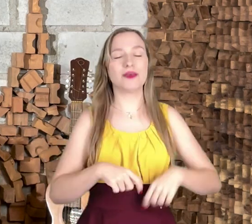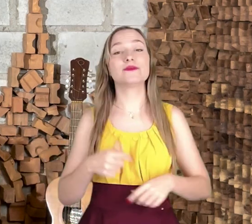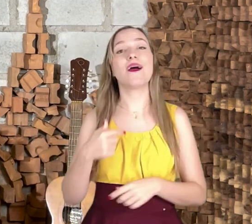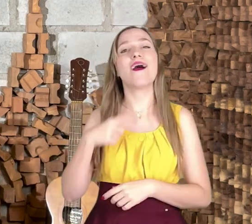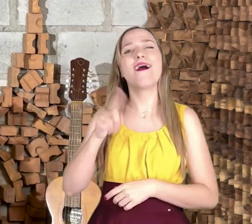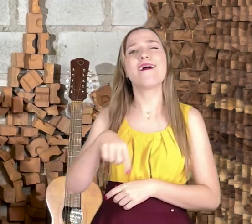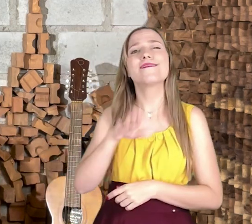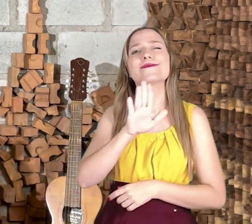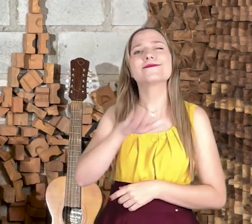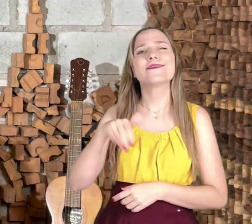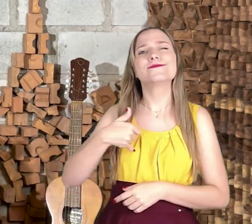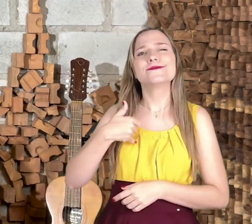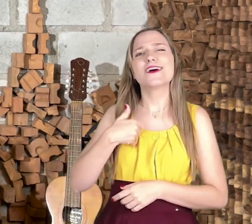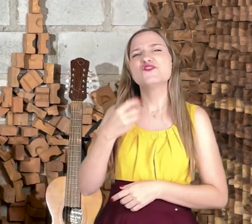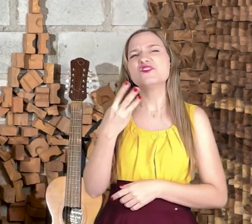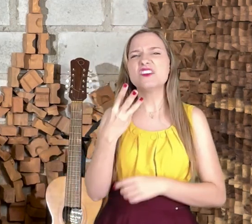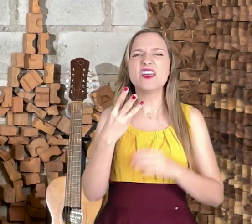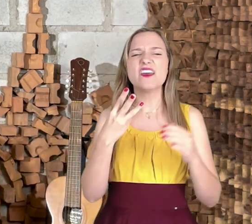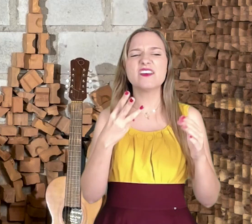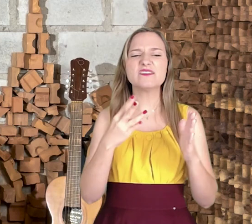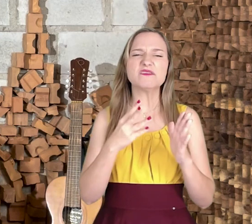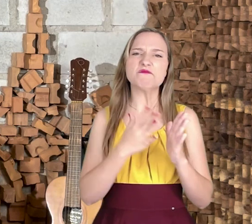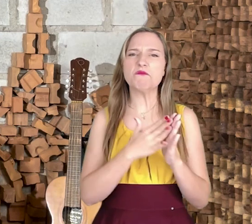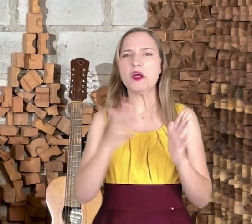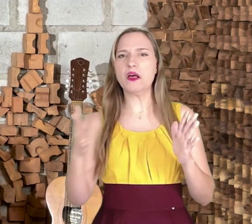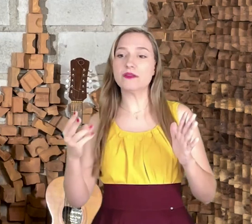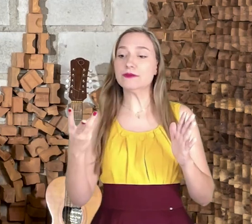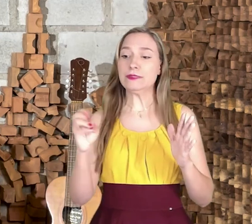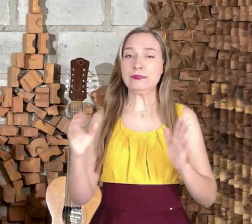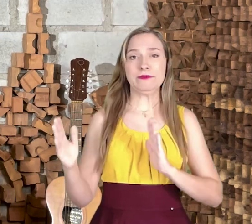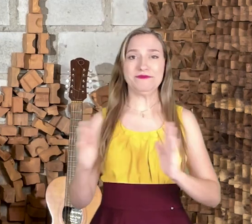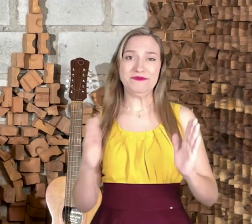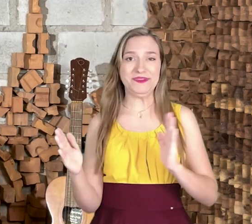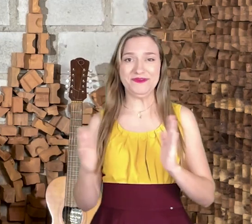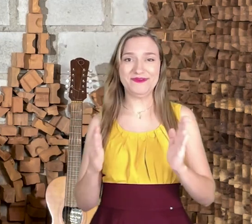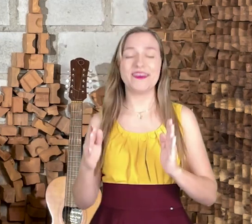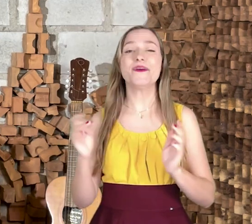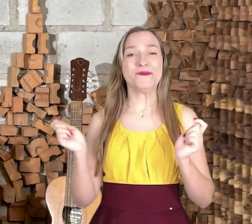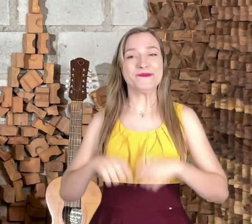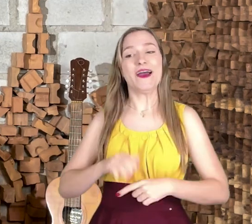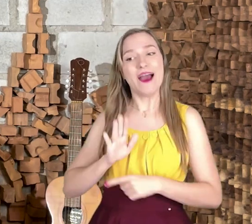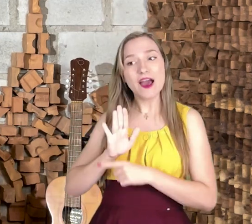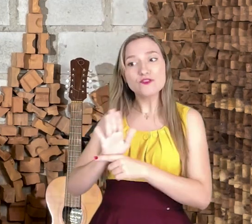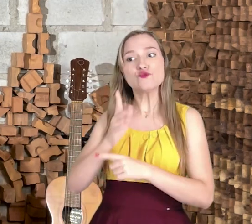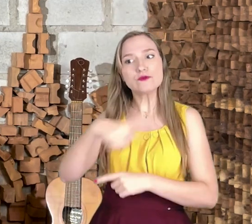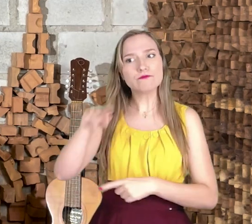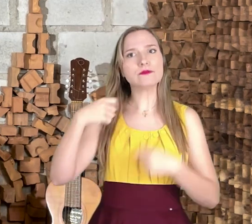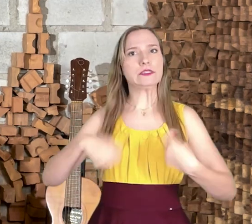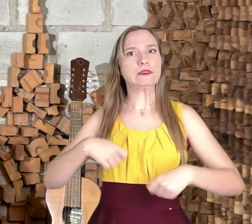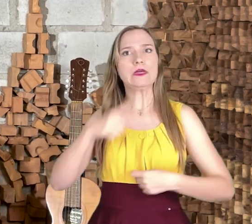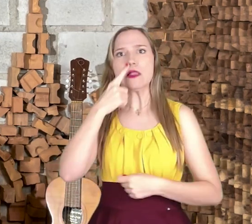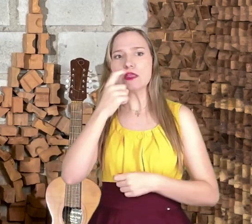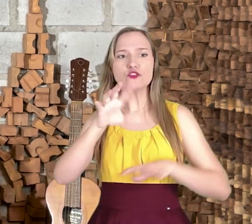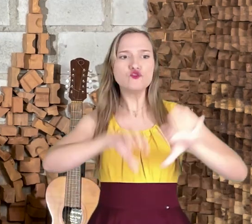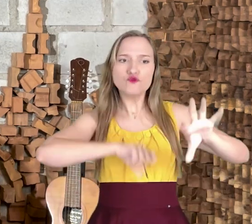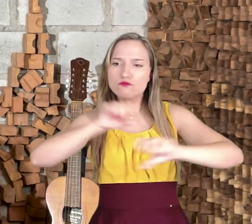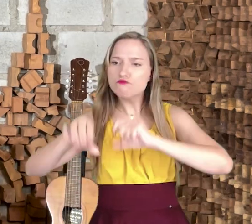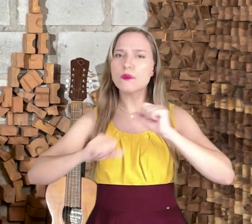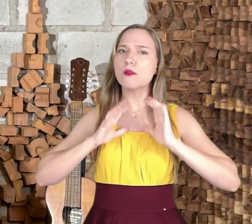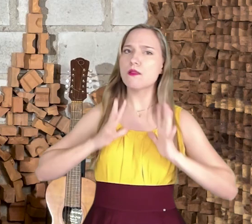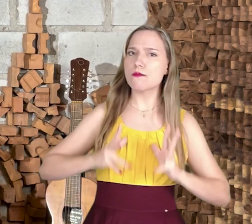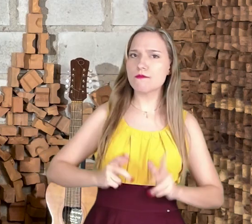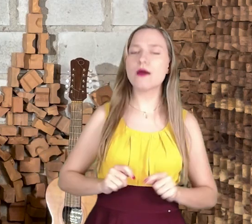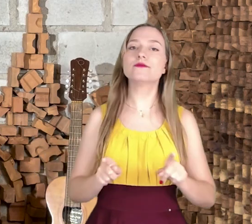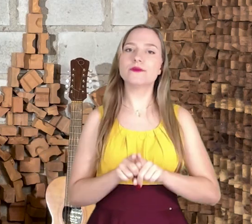a 30 anos para poder ajudar nesse sentido de que a gente construía instrumentos com lixo. Lixo,